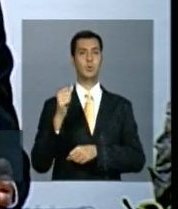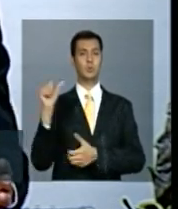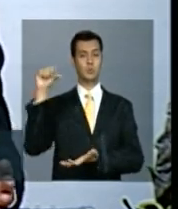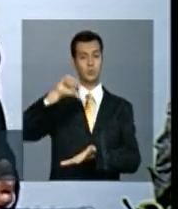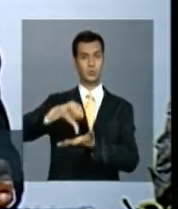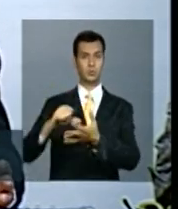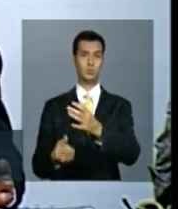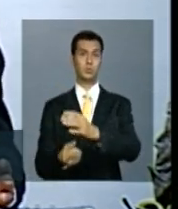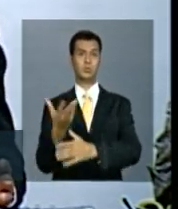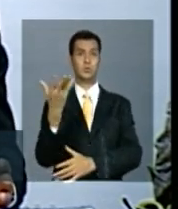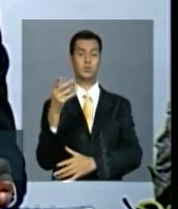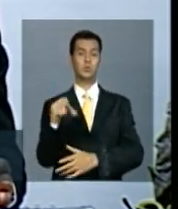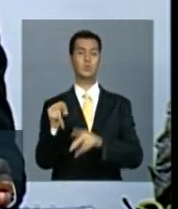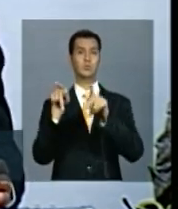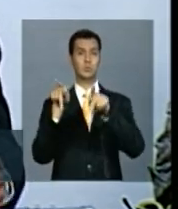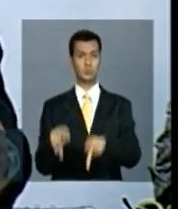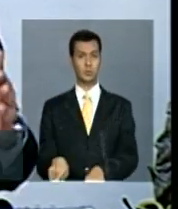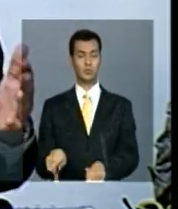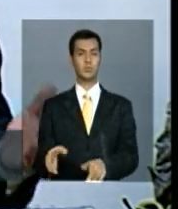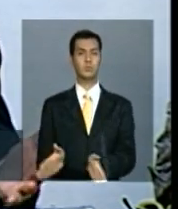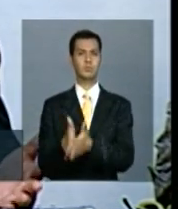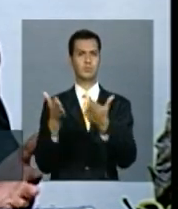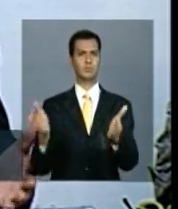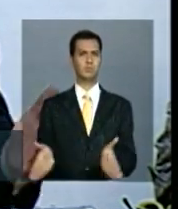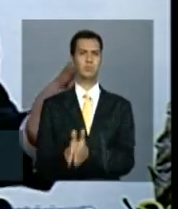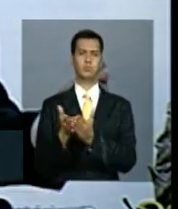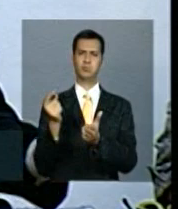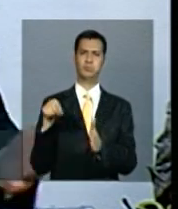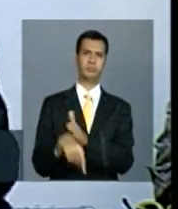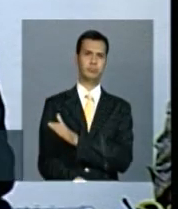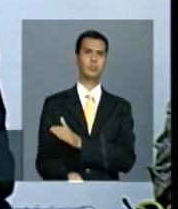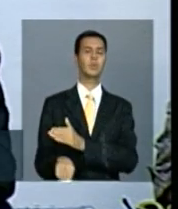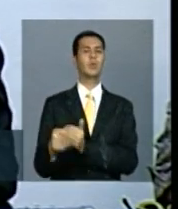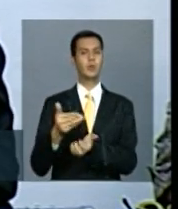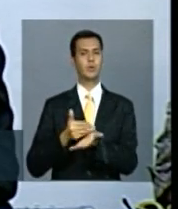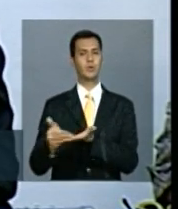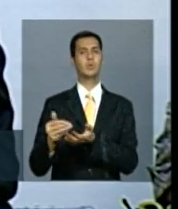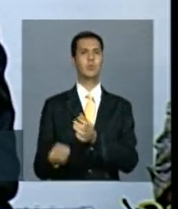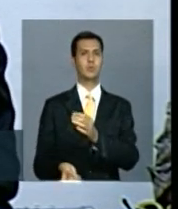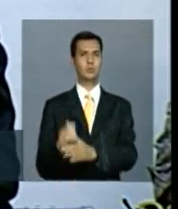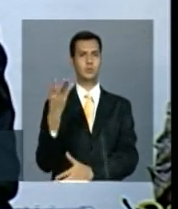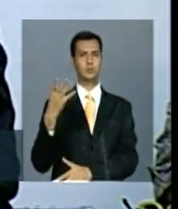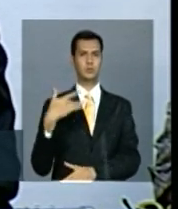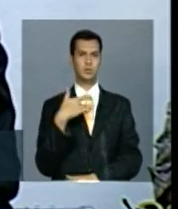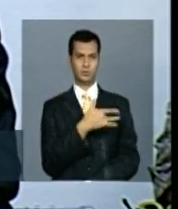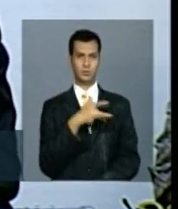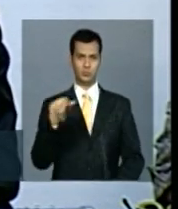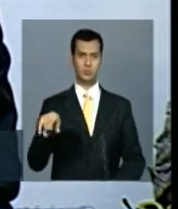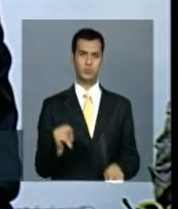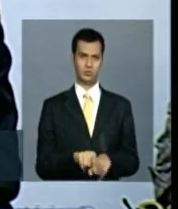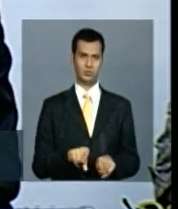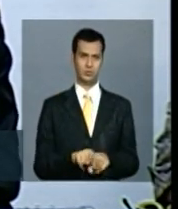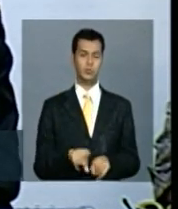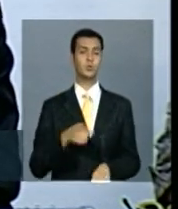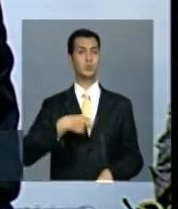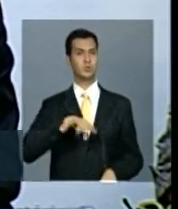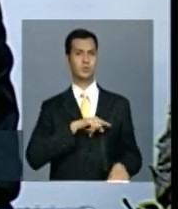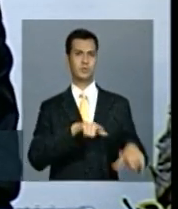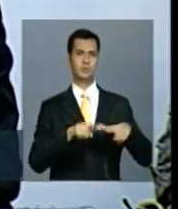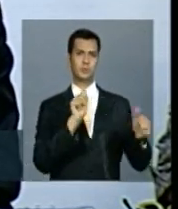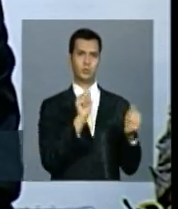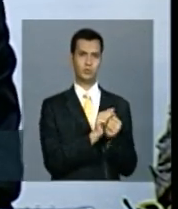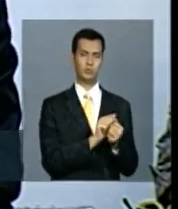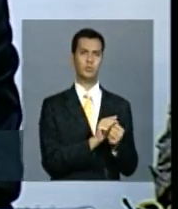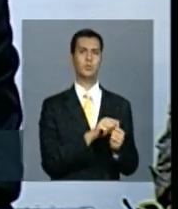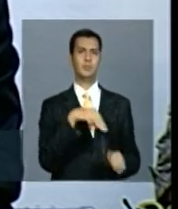concentra a maior parte da população pobre esse foi um mapeamento feito em parceria com MDS e com IBGE